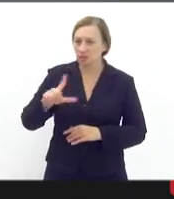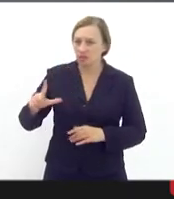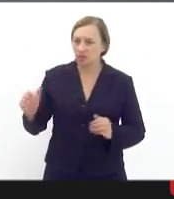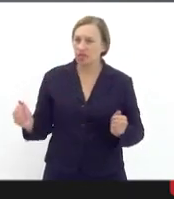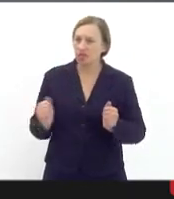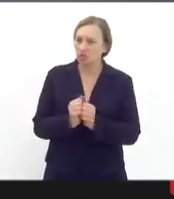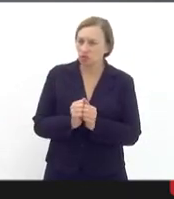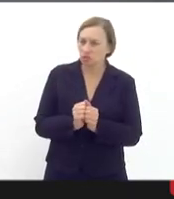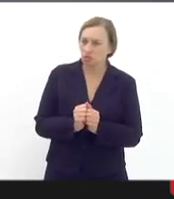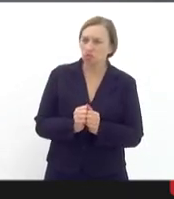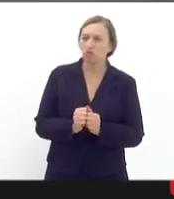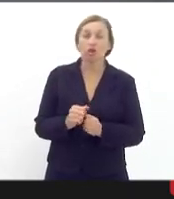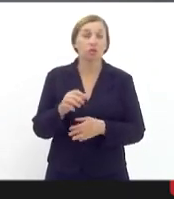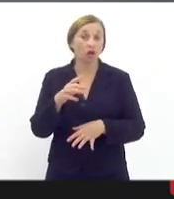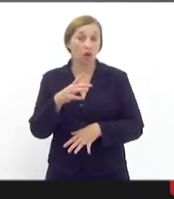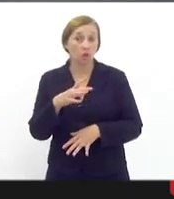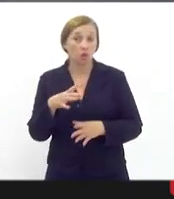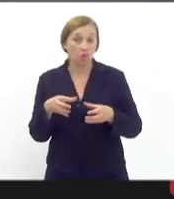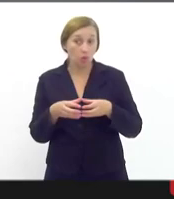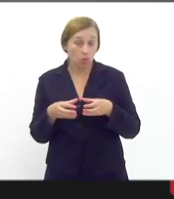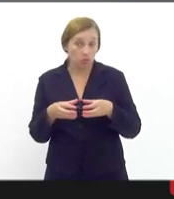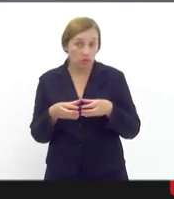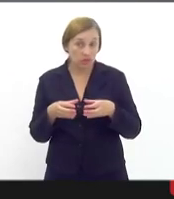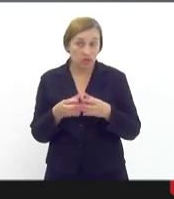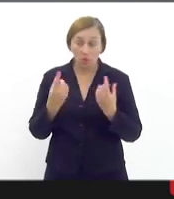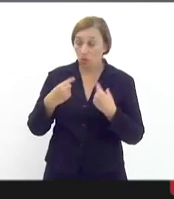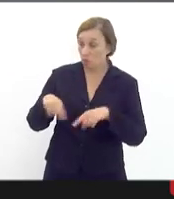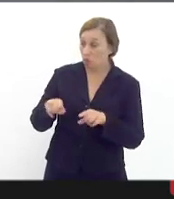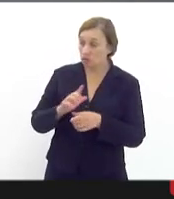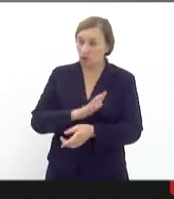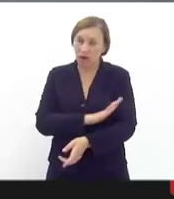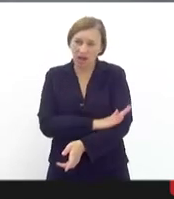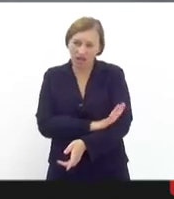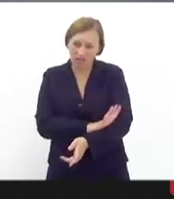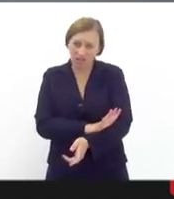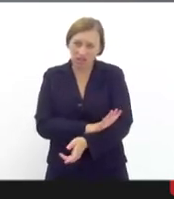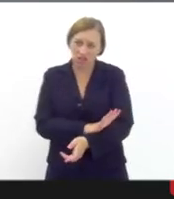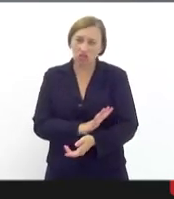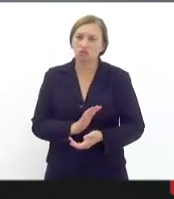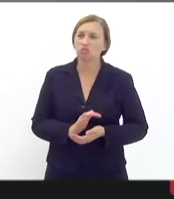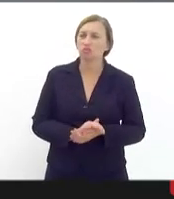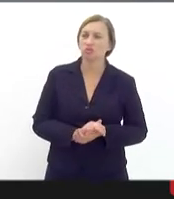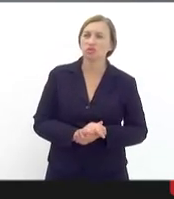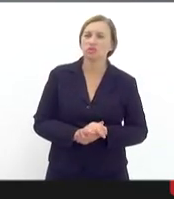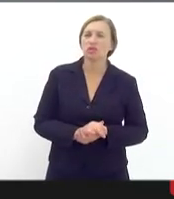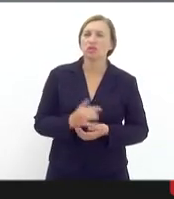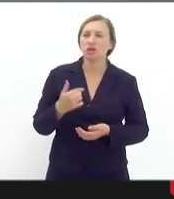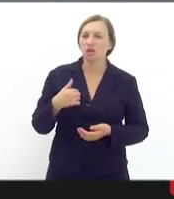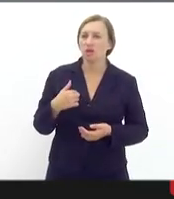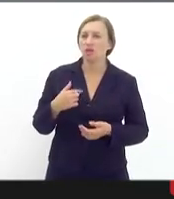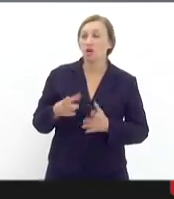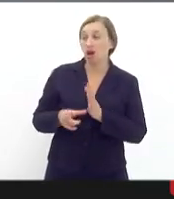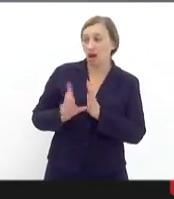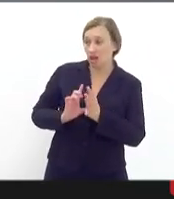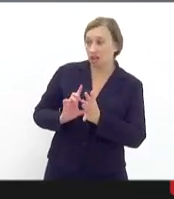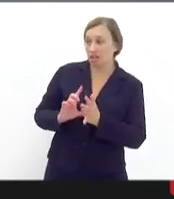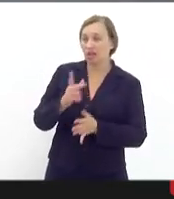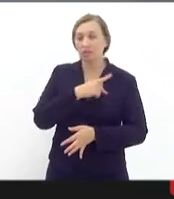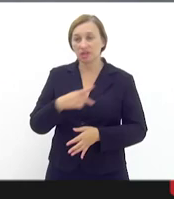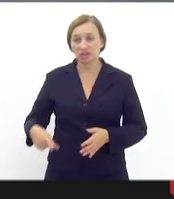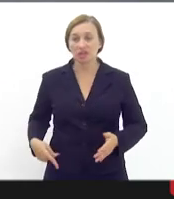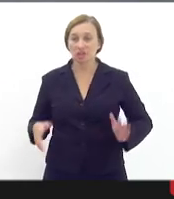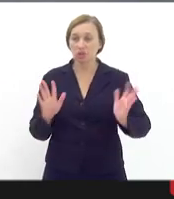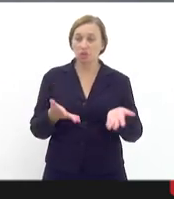Ele atualmente preside a Comissão contra o Racismo e a Intolerância. Eu presidi muitos anos, atualmente eu sou vice-presidente,